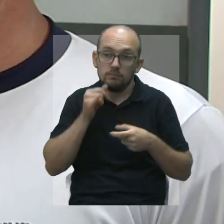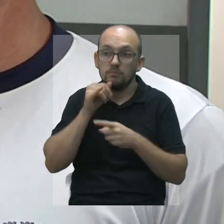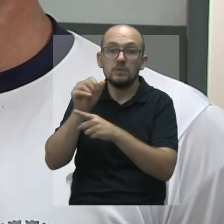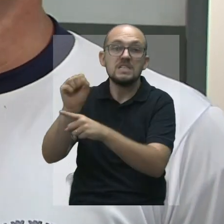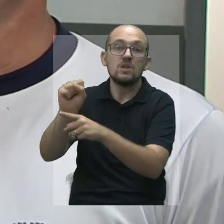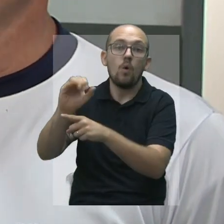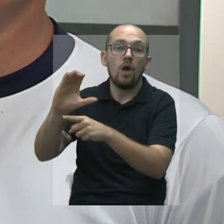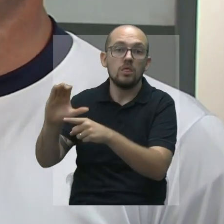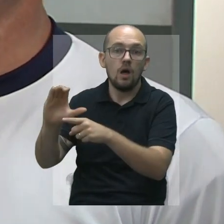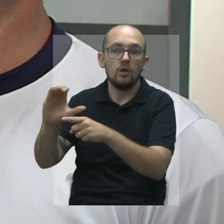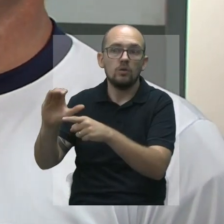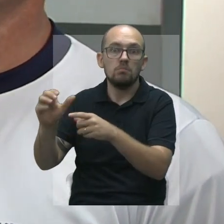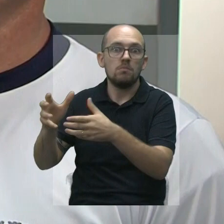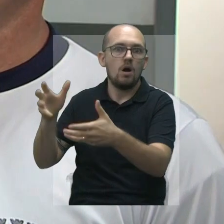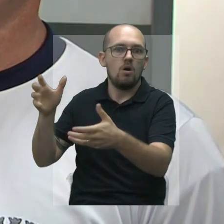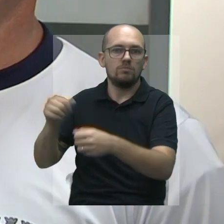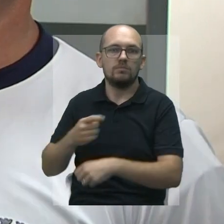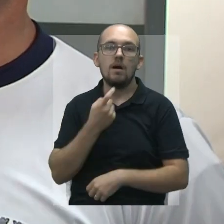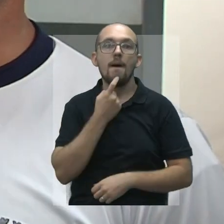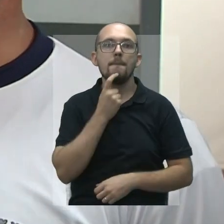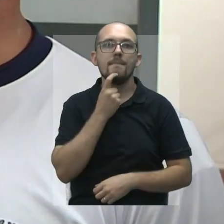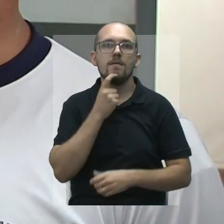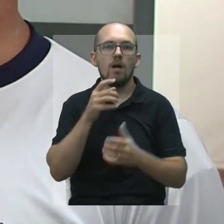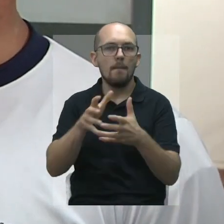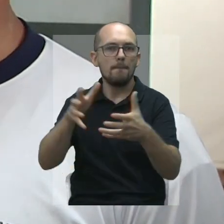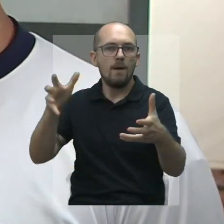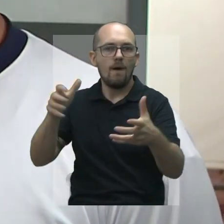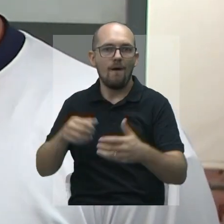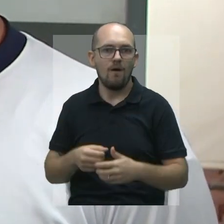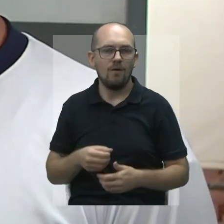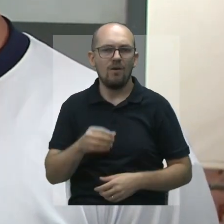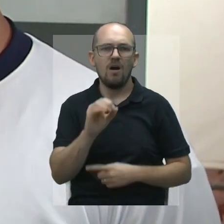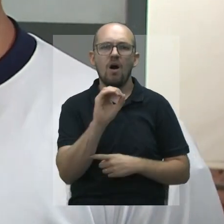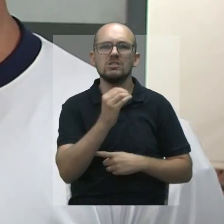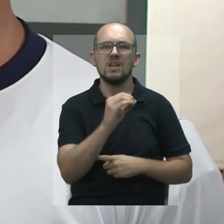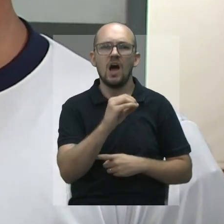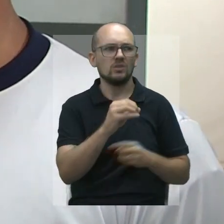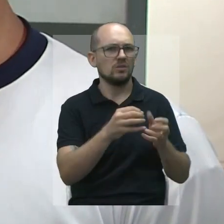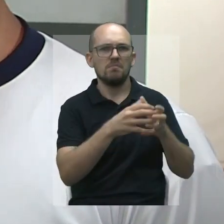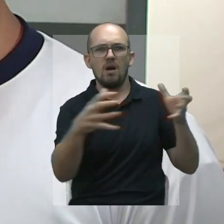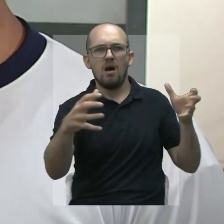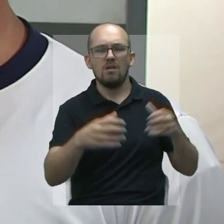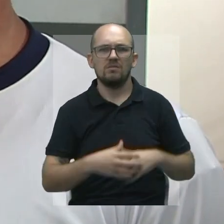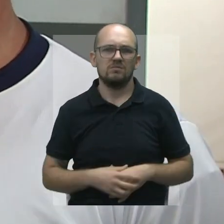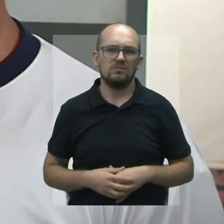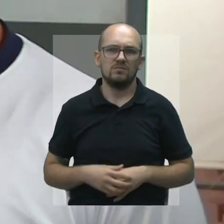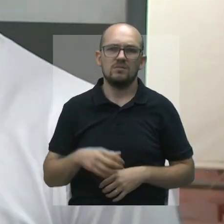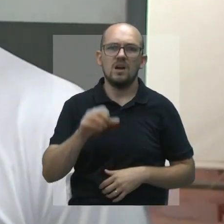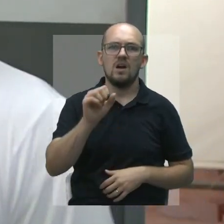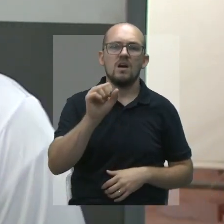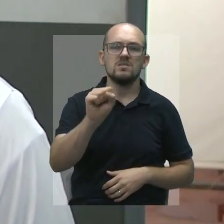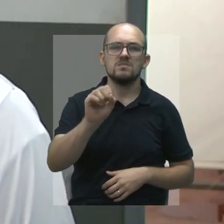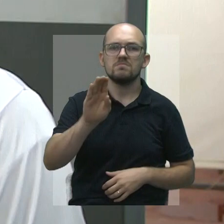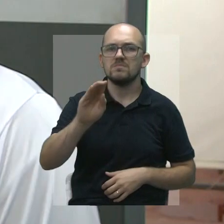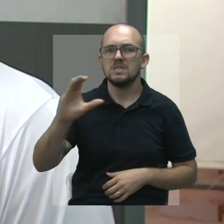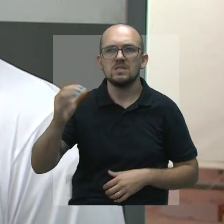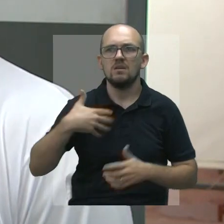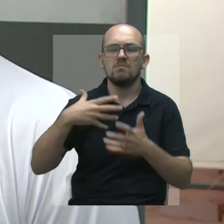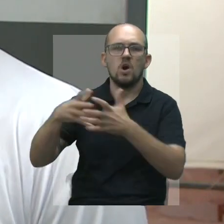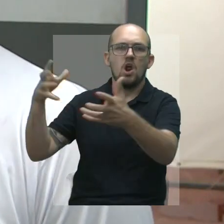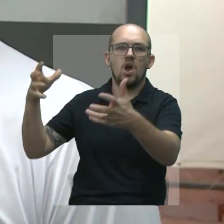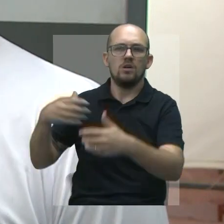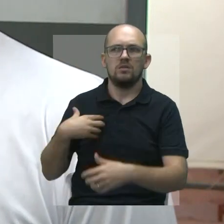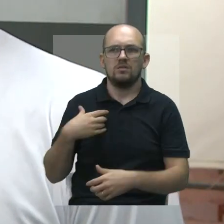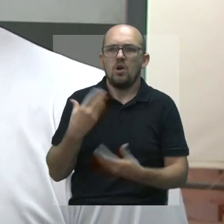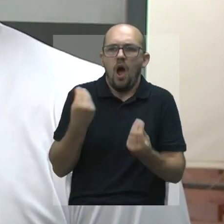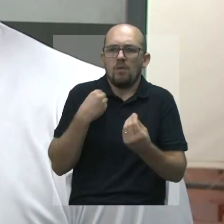Caetano, Campinas, cidades grandes, Osasco. Então, São Bernardo, é quase que